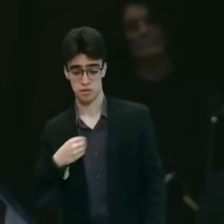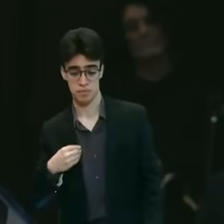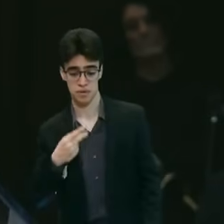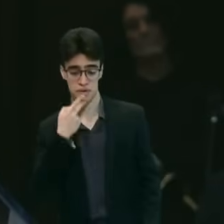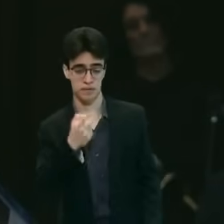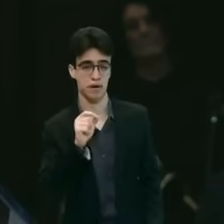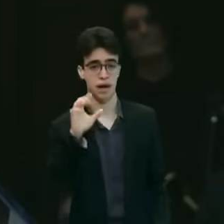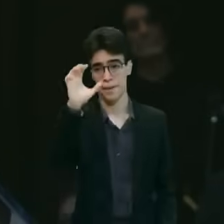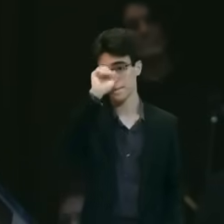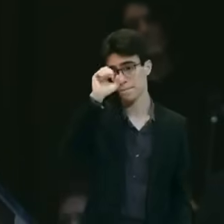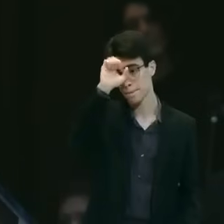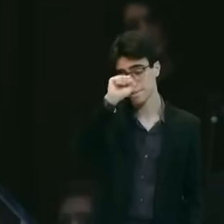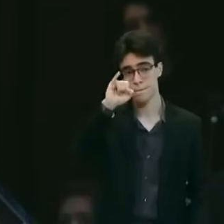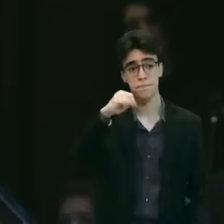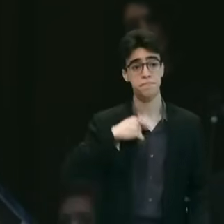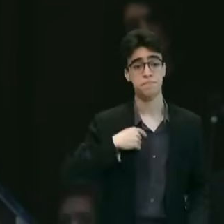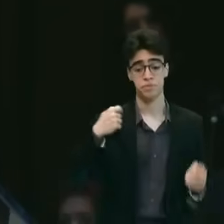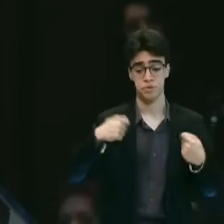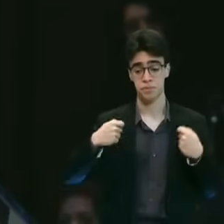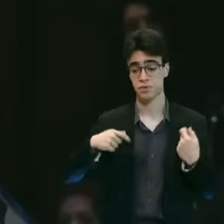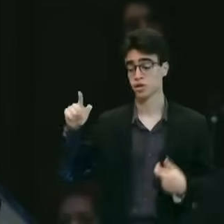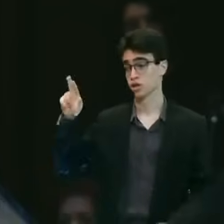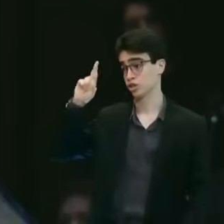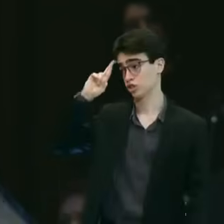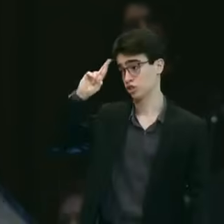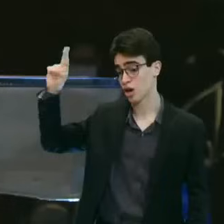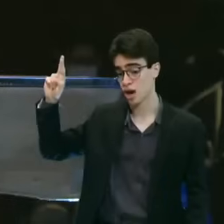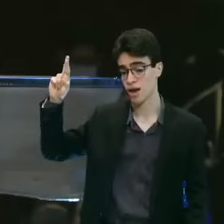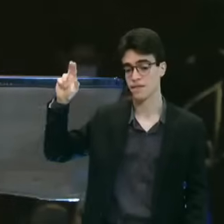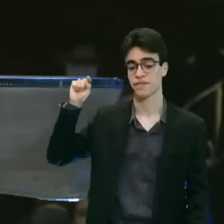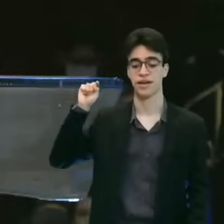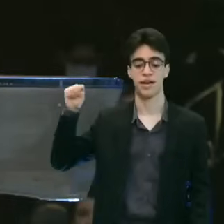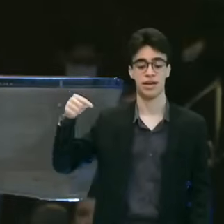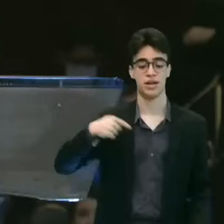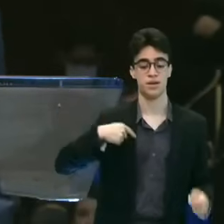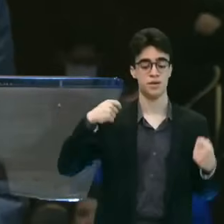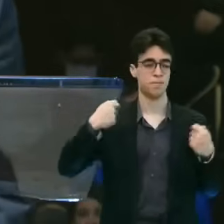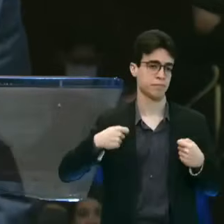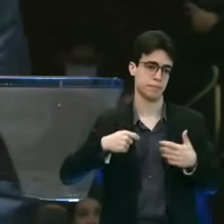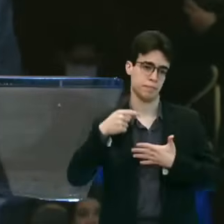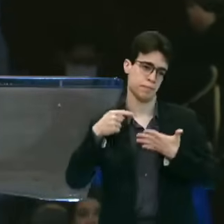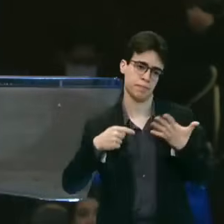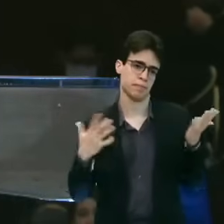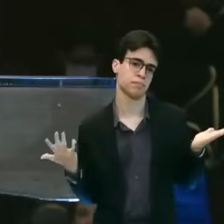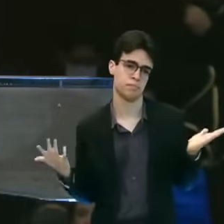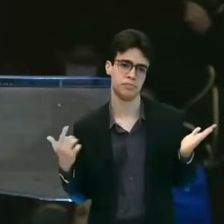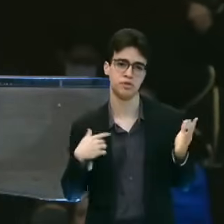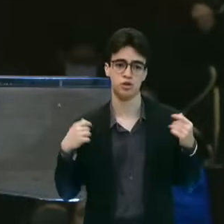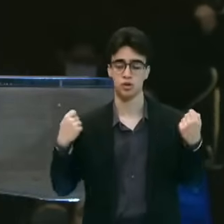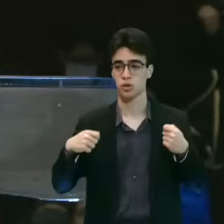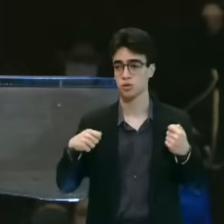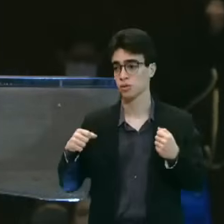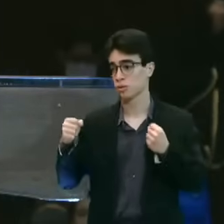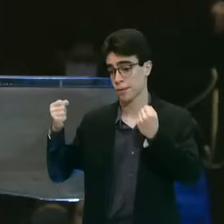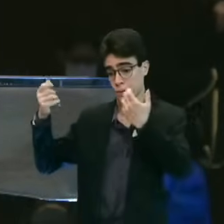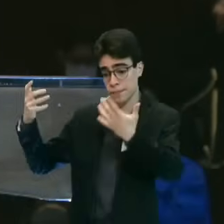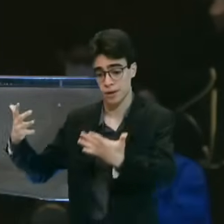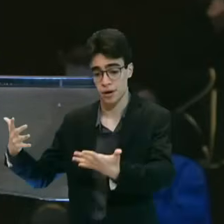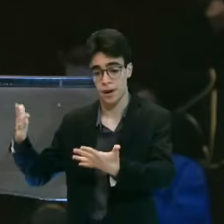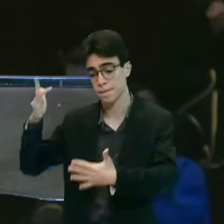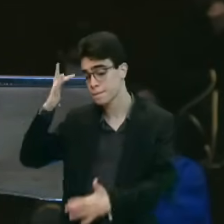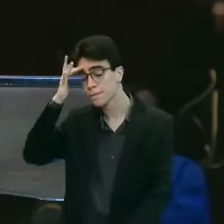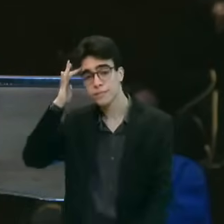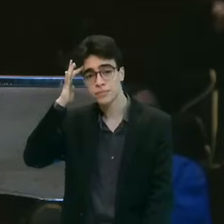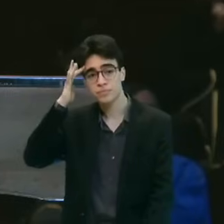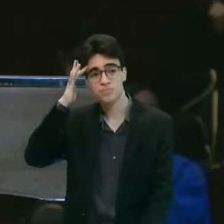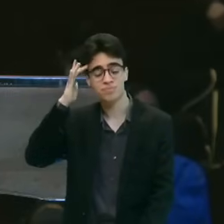prestar contas nessa vida a alguém, que vai ter um chefe, que vai ter que, enfim, né, prestar contas a alguém, quando